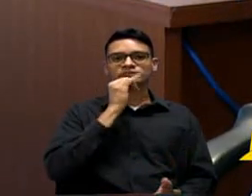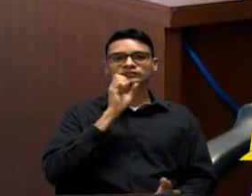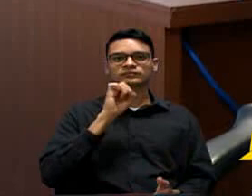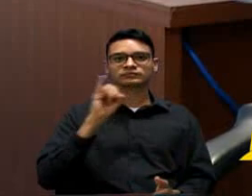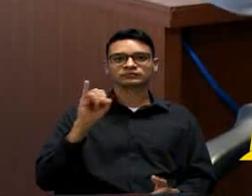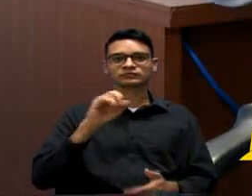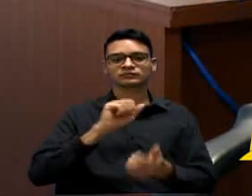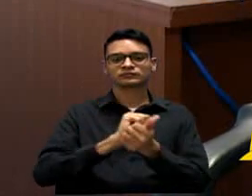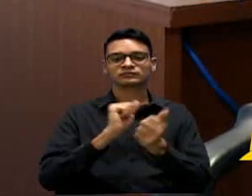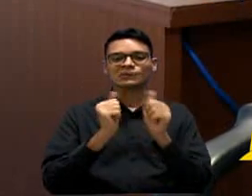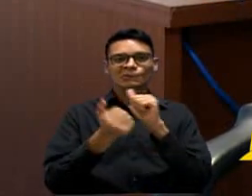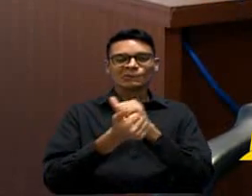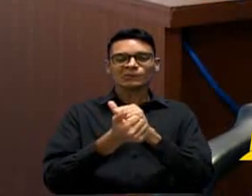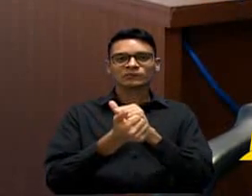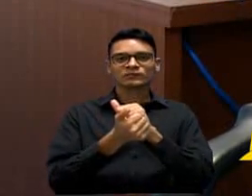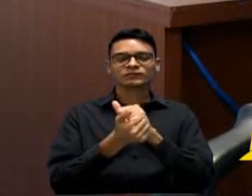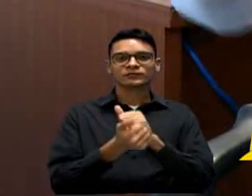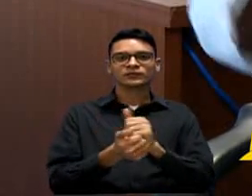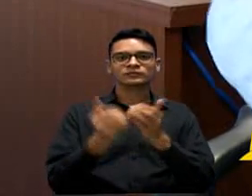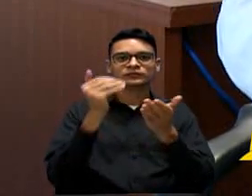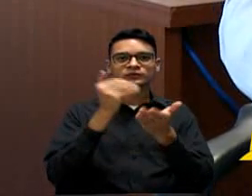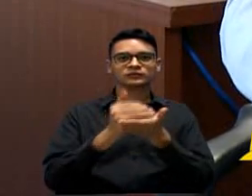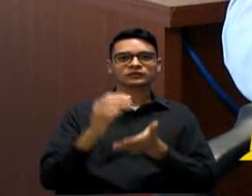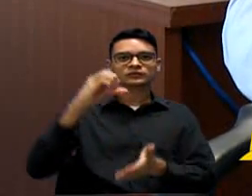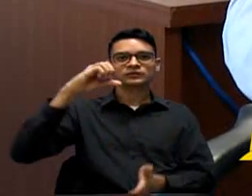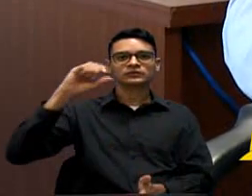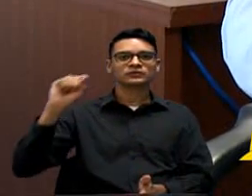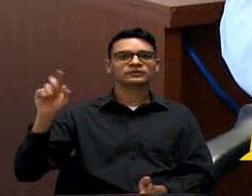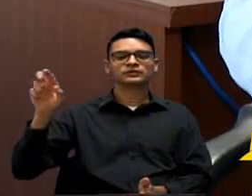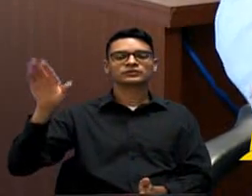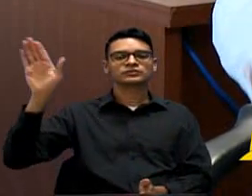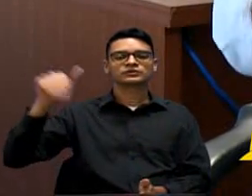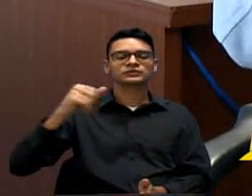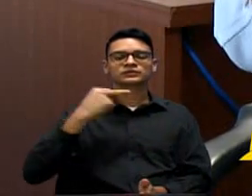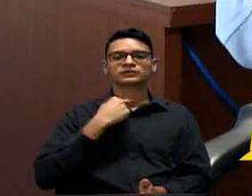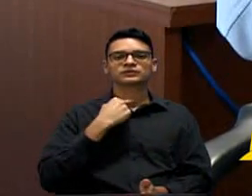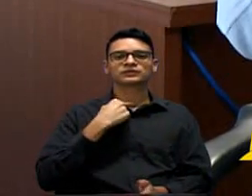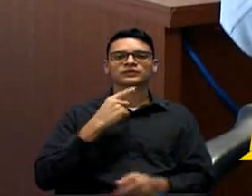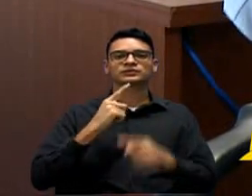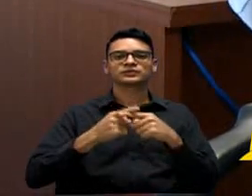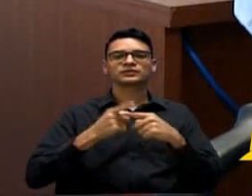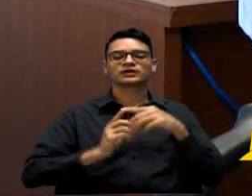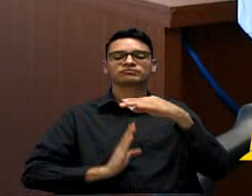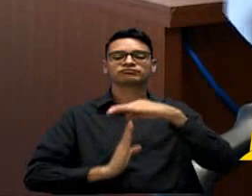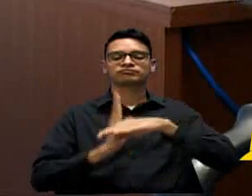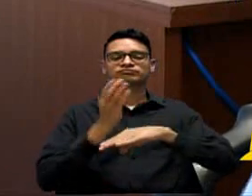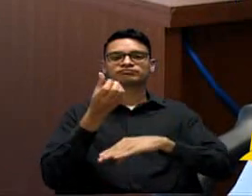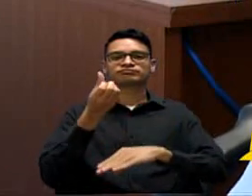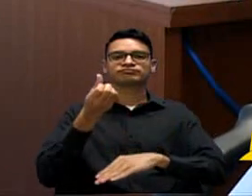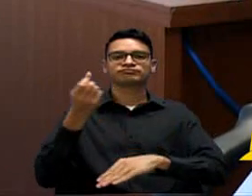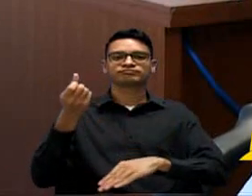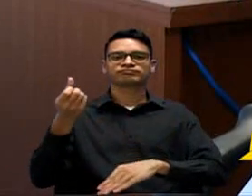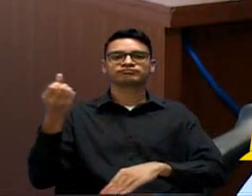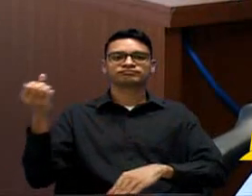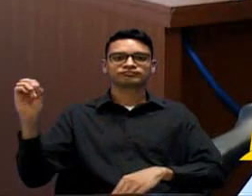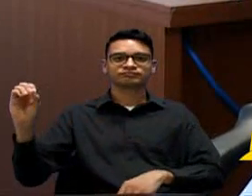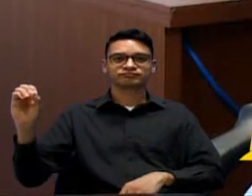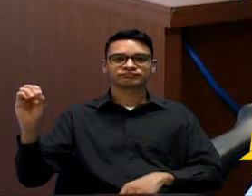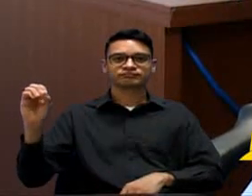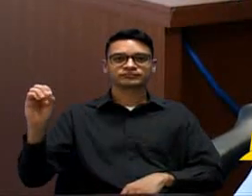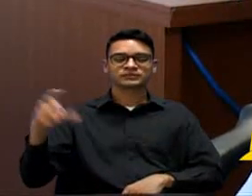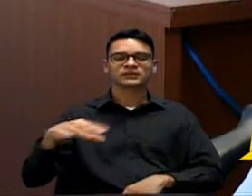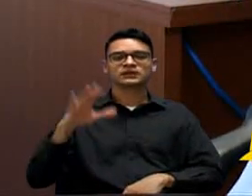alteração, esse inicial de 9 mil não pode ser chamado. Não pode ser chamado. Porque ele está acima dos 6.600. Quem ganha? Ele só poderia